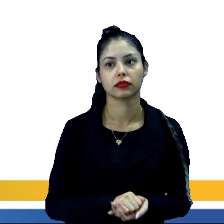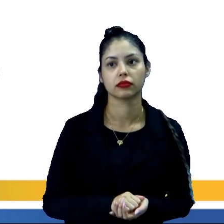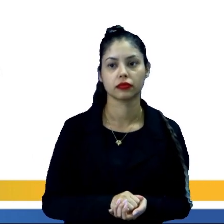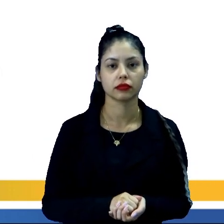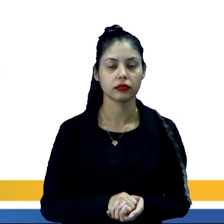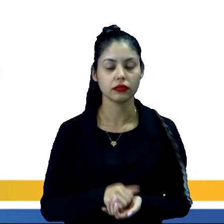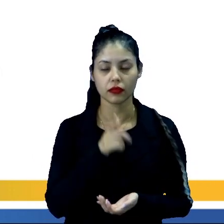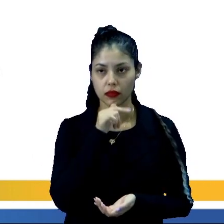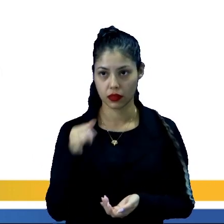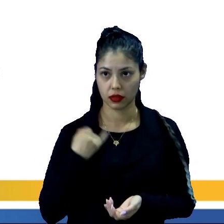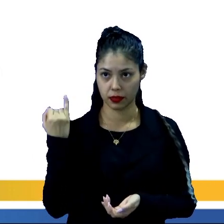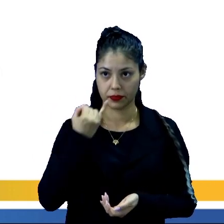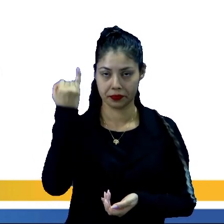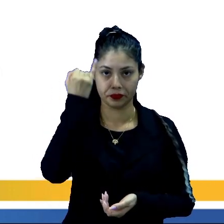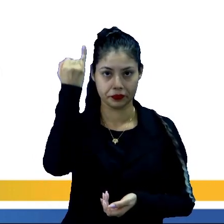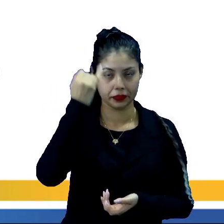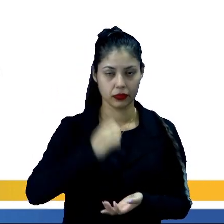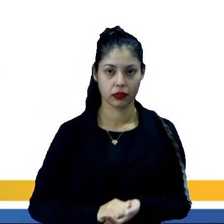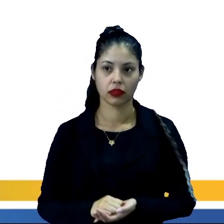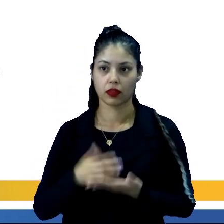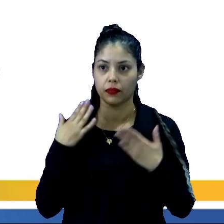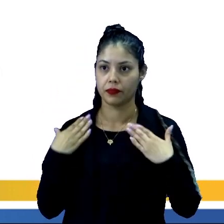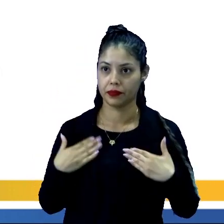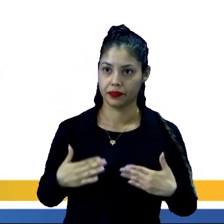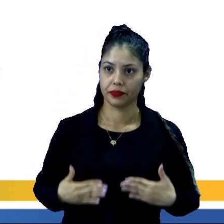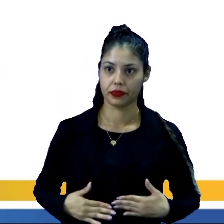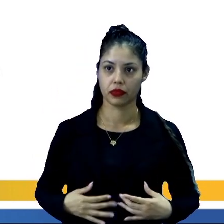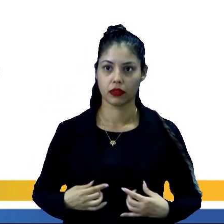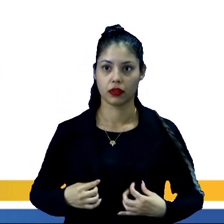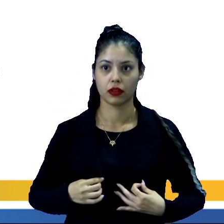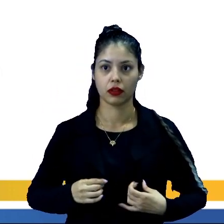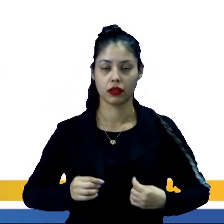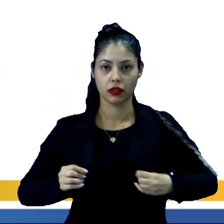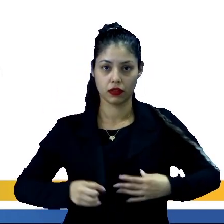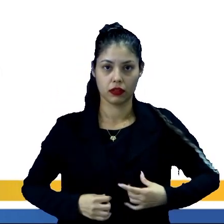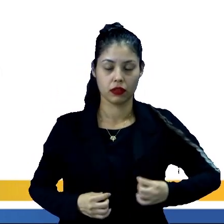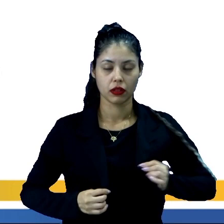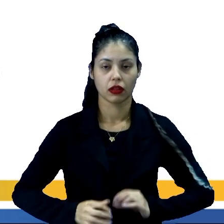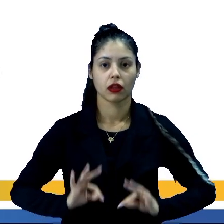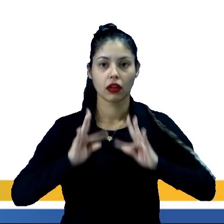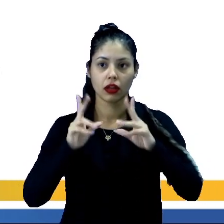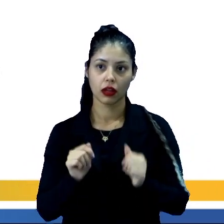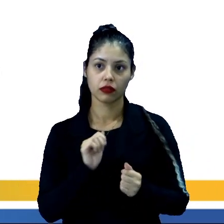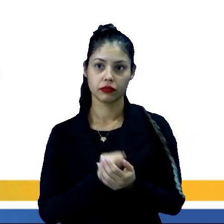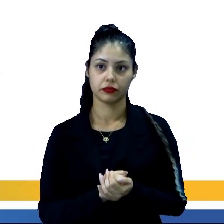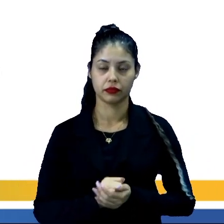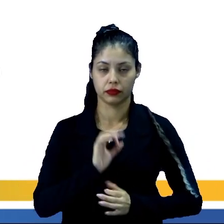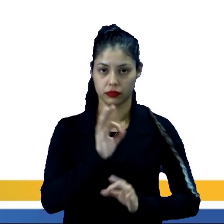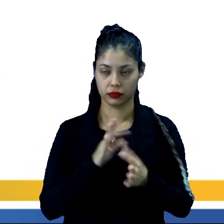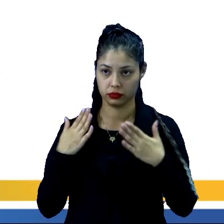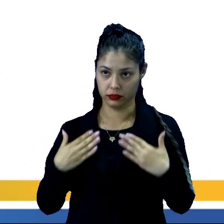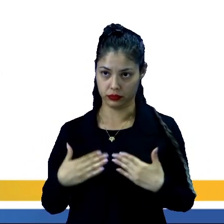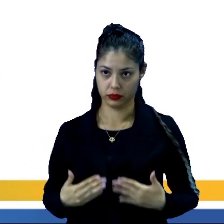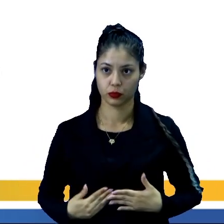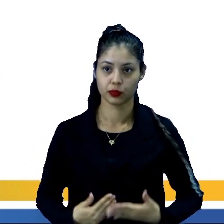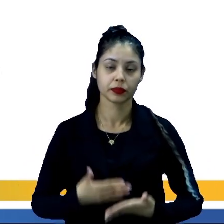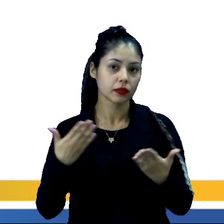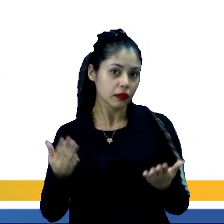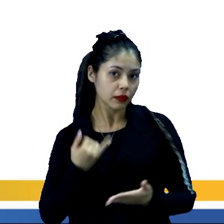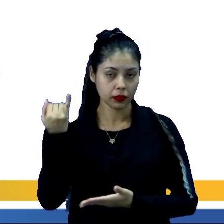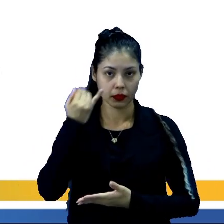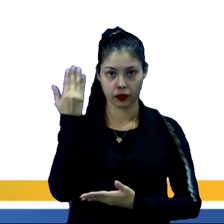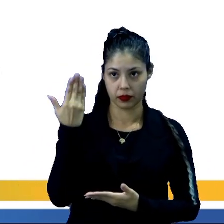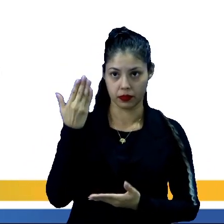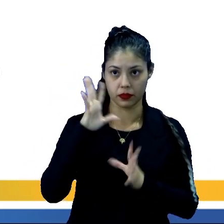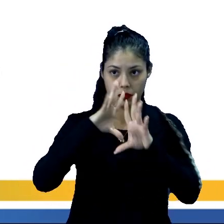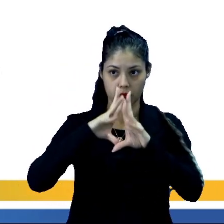né? Então, a água, ela é extremamente importante ali para todas as funções ali do nosso organismo, né? Então, ela é o